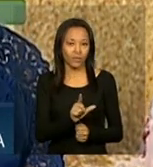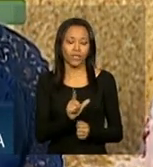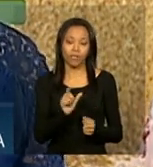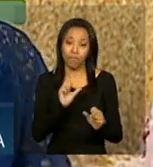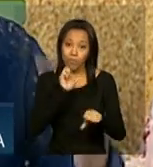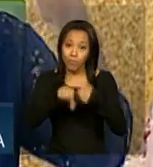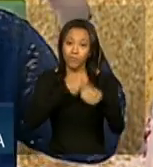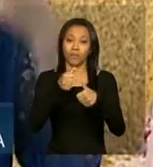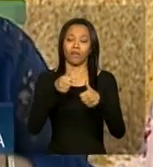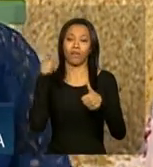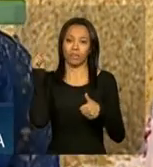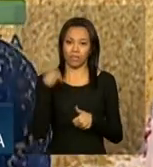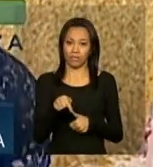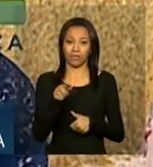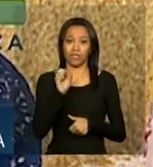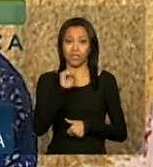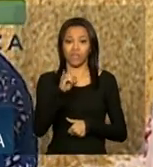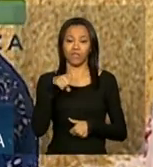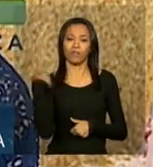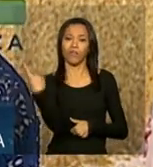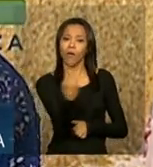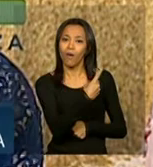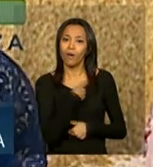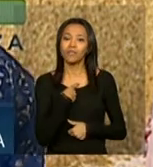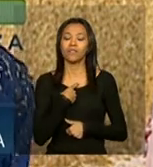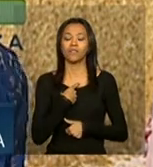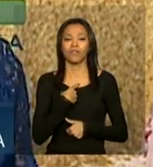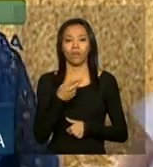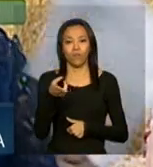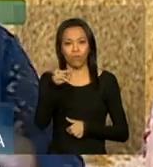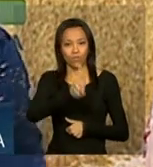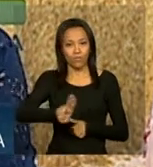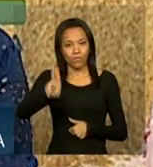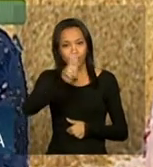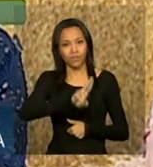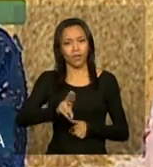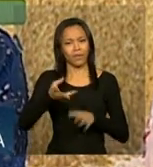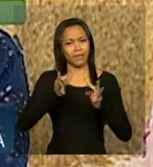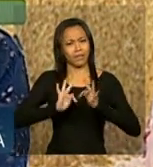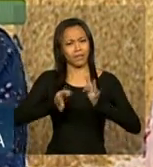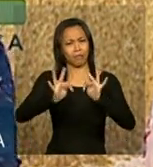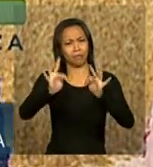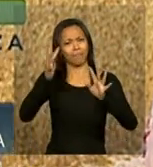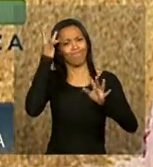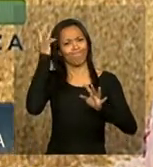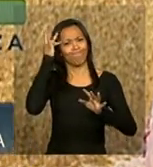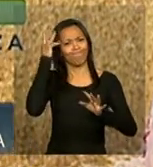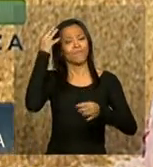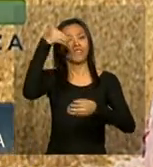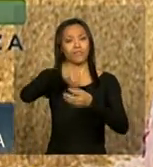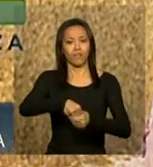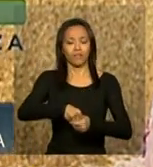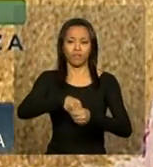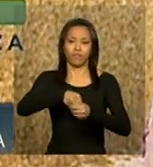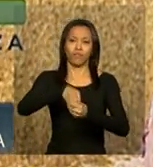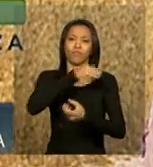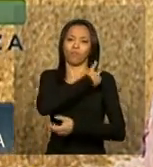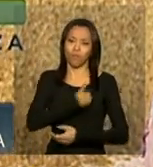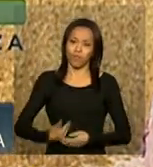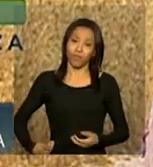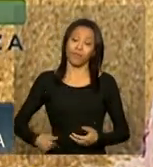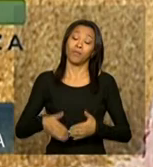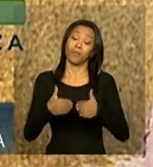nosso horizonte se nós modernizarmos o Estado brasileiro. Para isso, eu conto